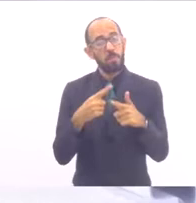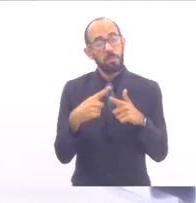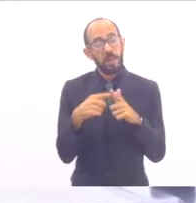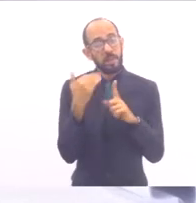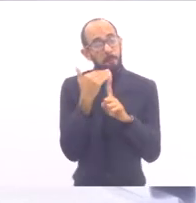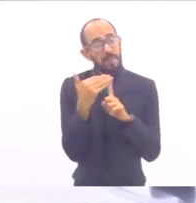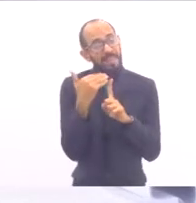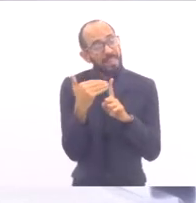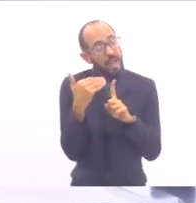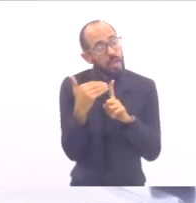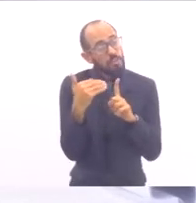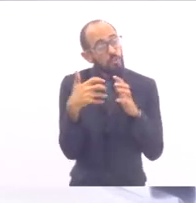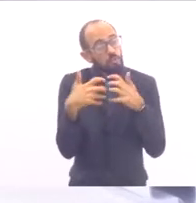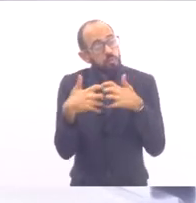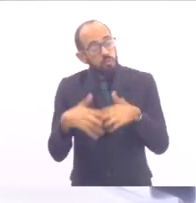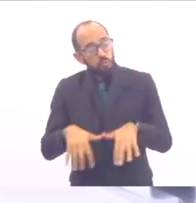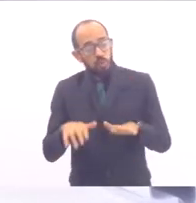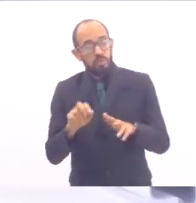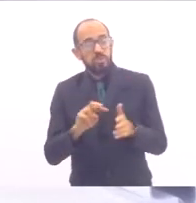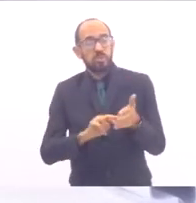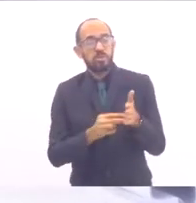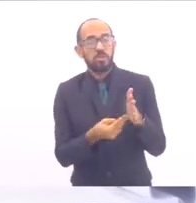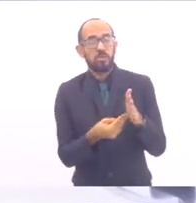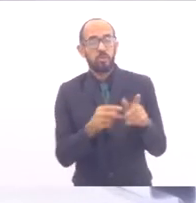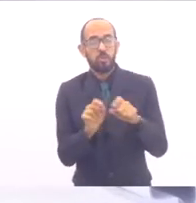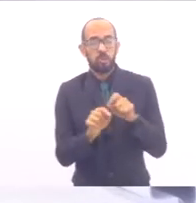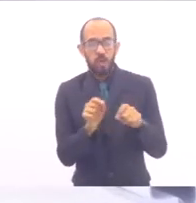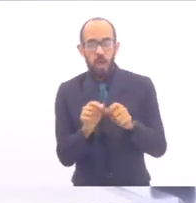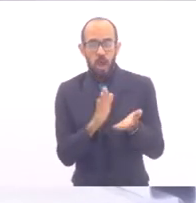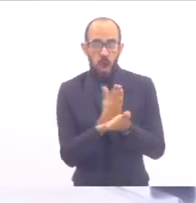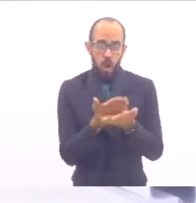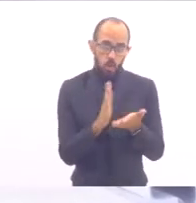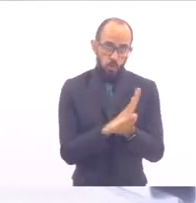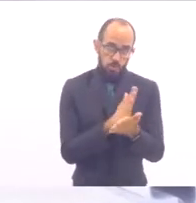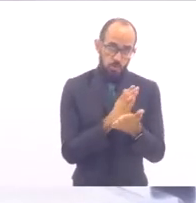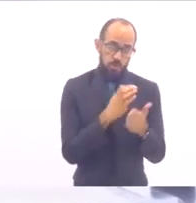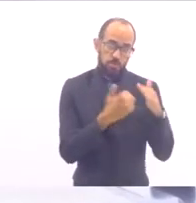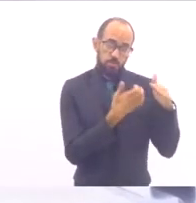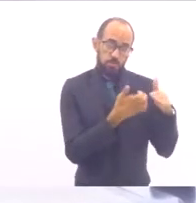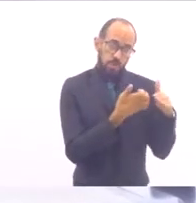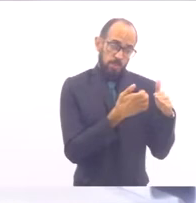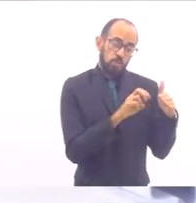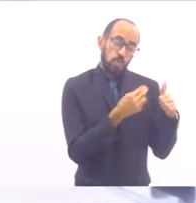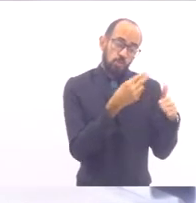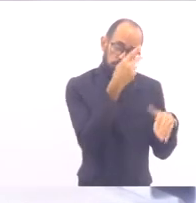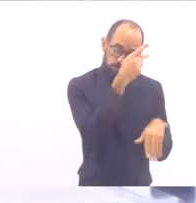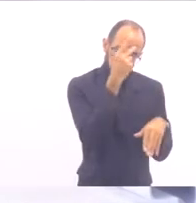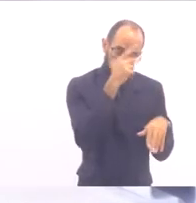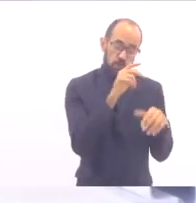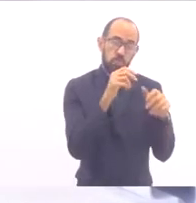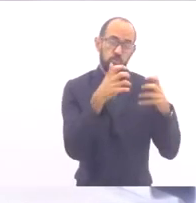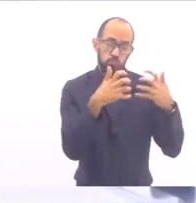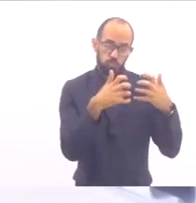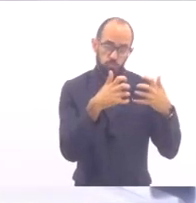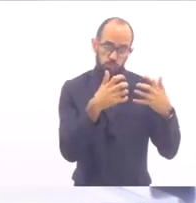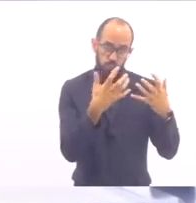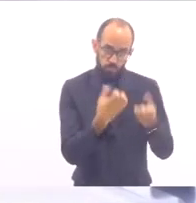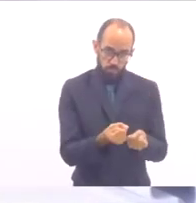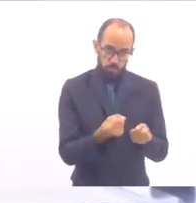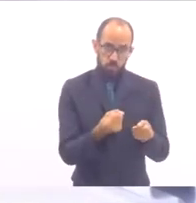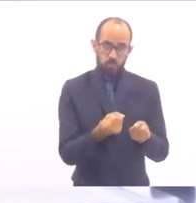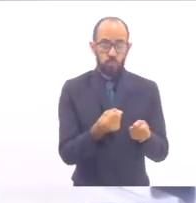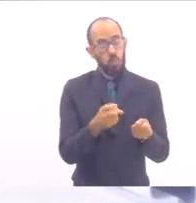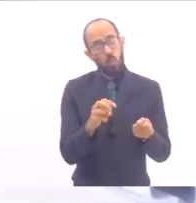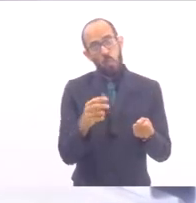parcialmente cumpridas. O que quer dizer isso? Algumas pessoas e empresas cumprem, outras não. O pior são as que